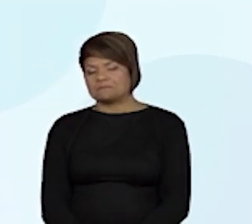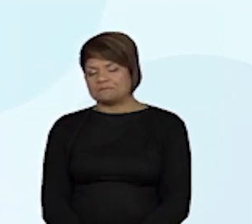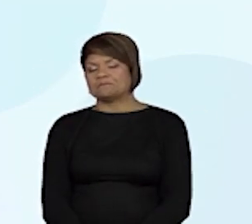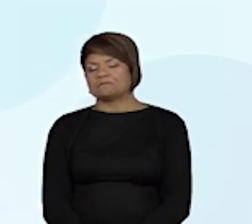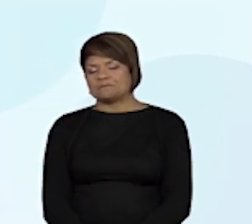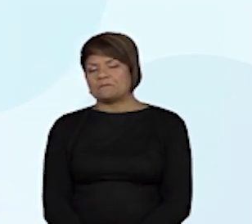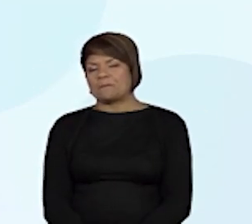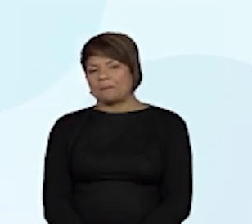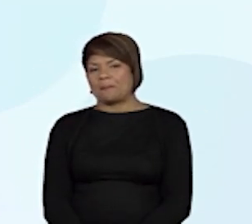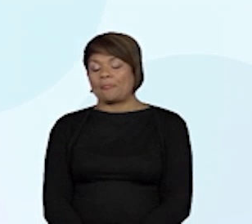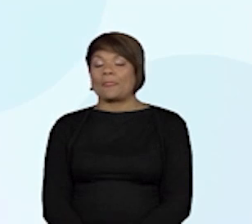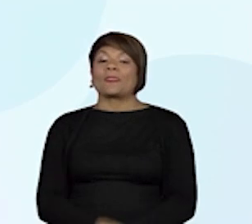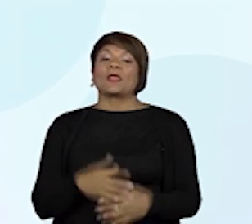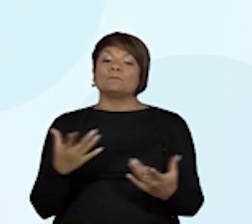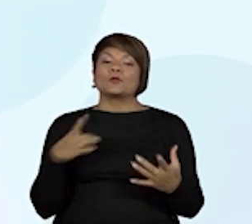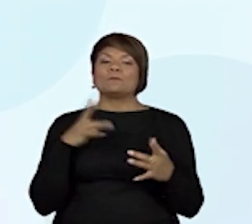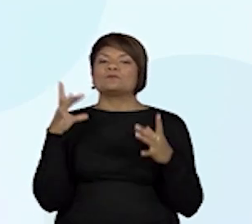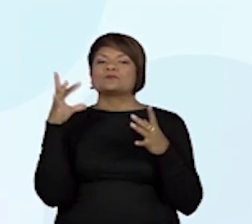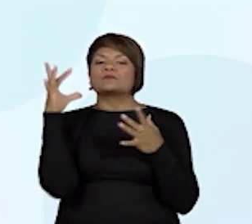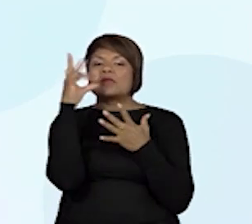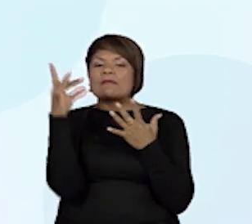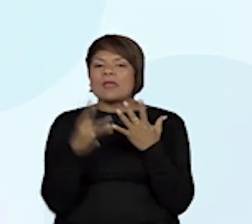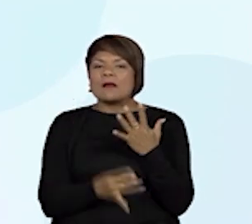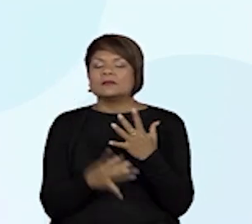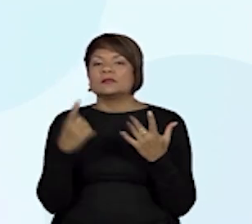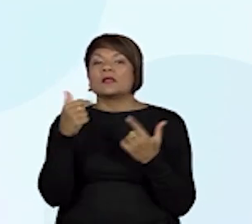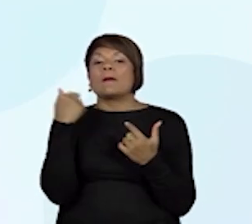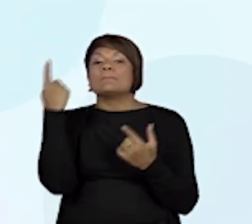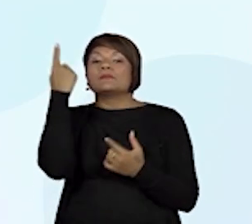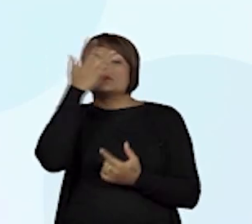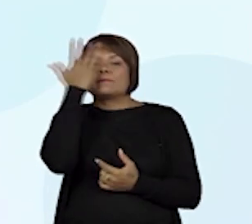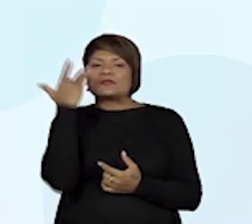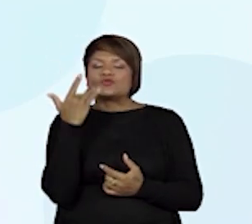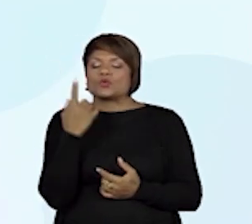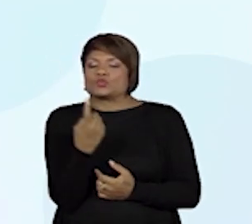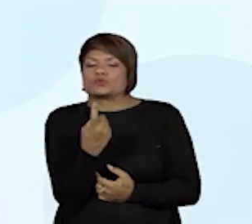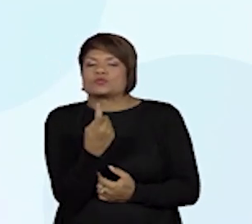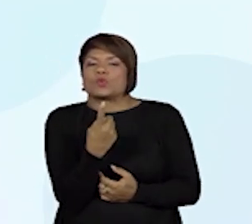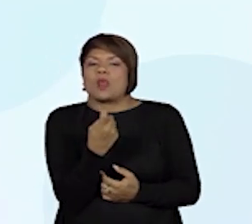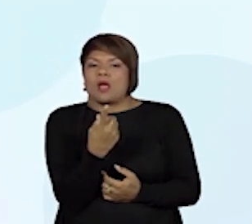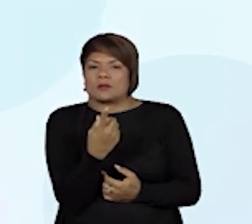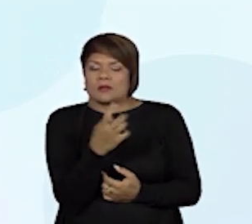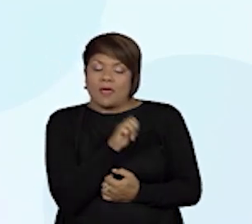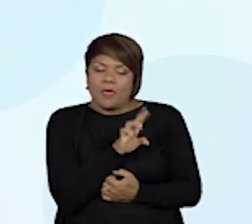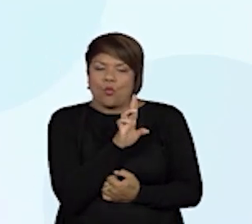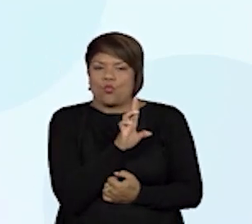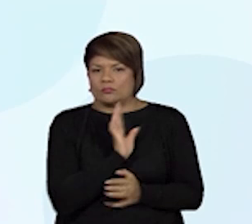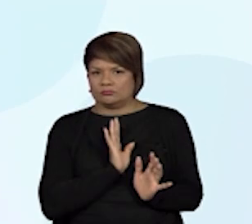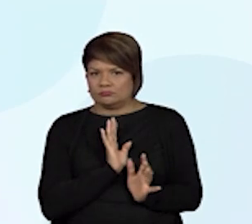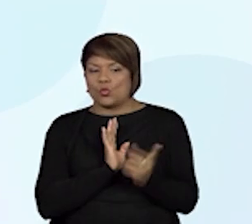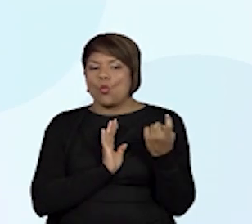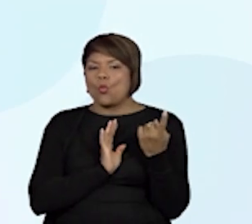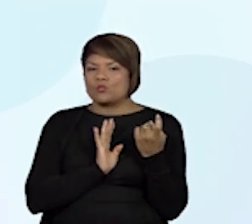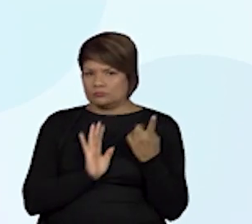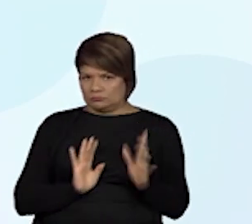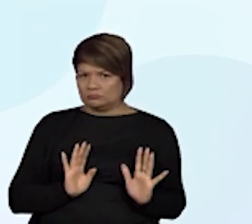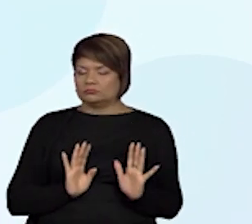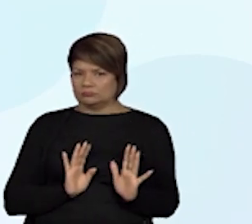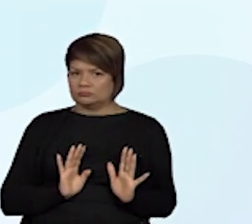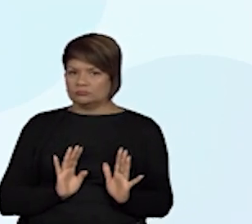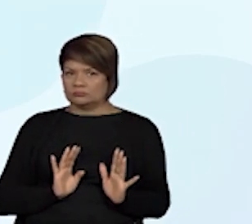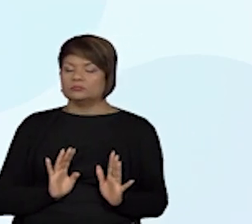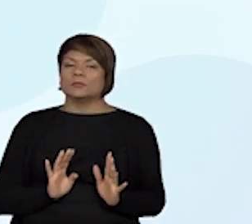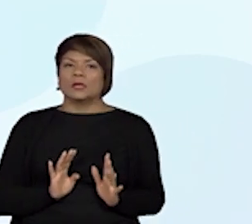um detalhe com a professora Joyce, assim, a primeira pessoa do singular. Sou, estou, gostei,